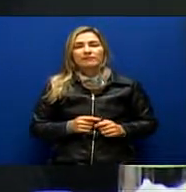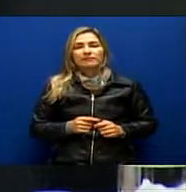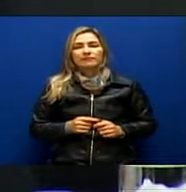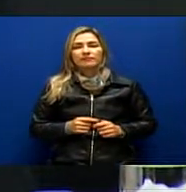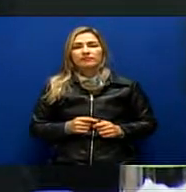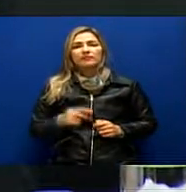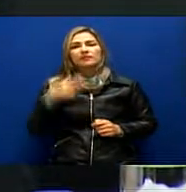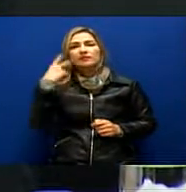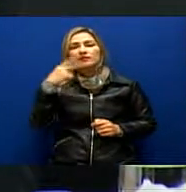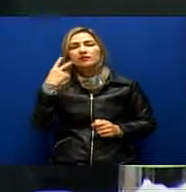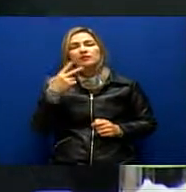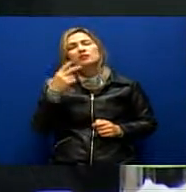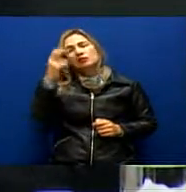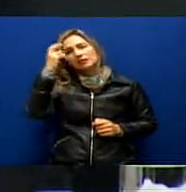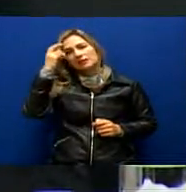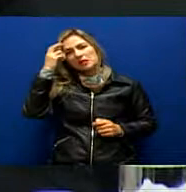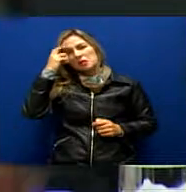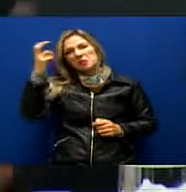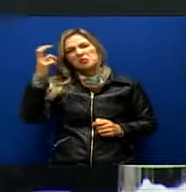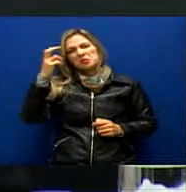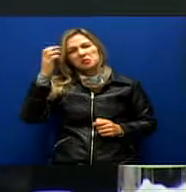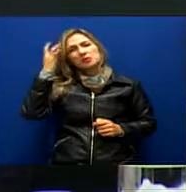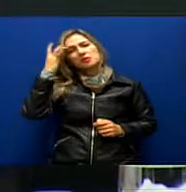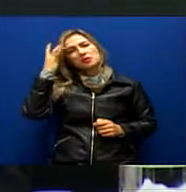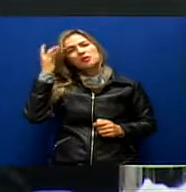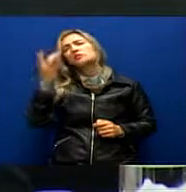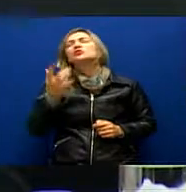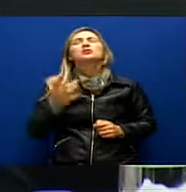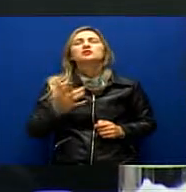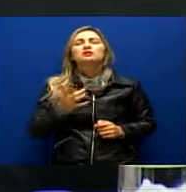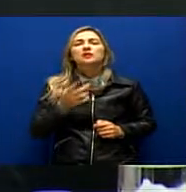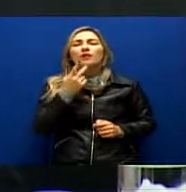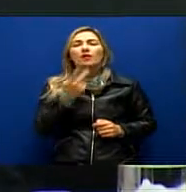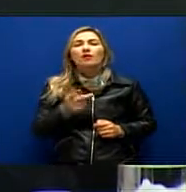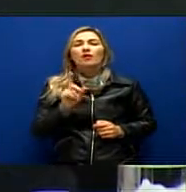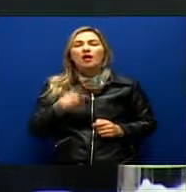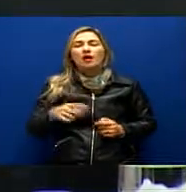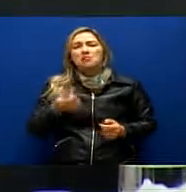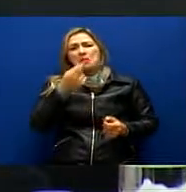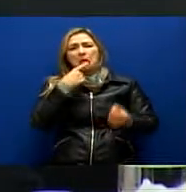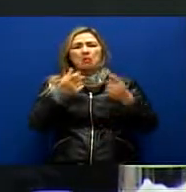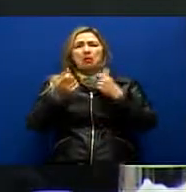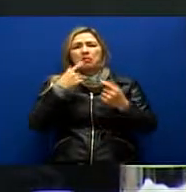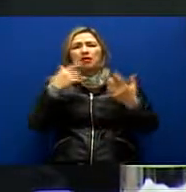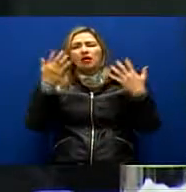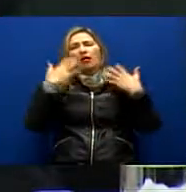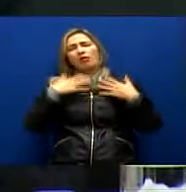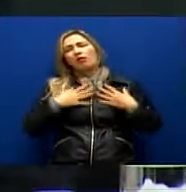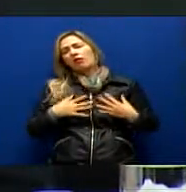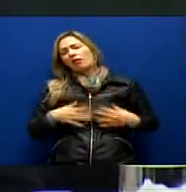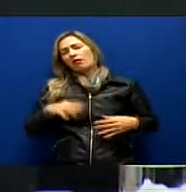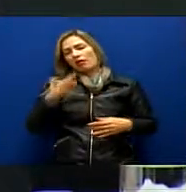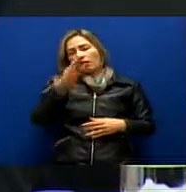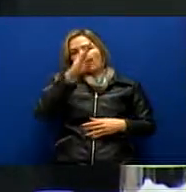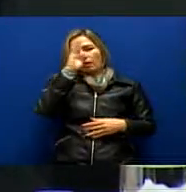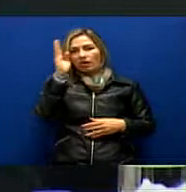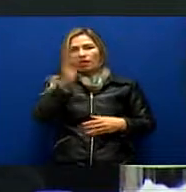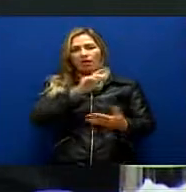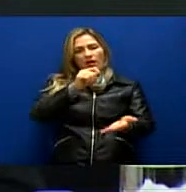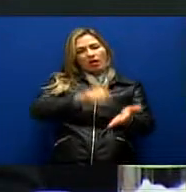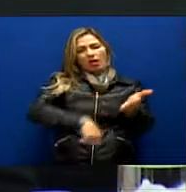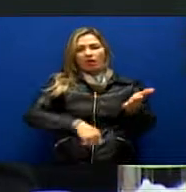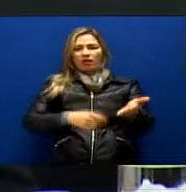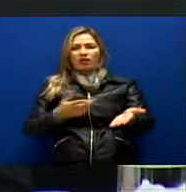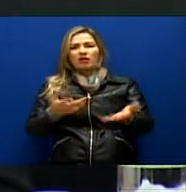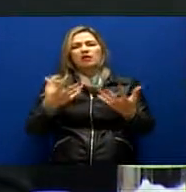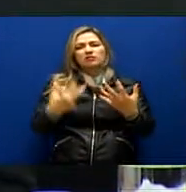um vereador muito inteligente, falou. Você já está dopado de calmante, porque você perdeu um ente querido. Você já está fora de si. Você assina qualquer coisa, se ficar falando que